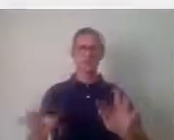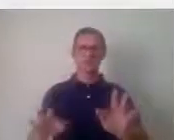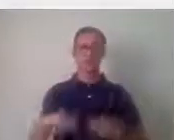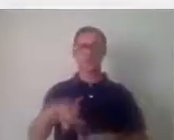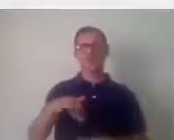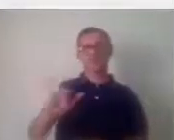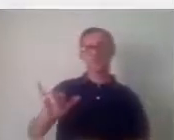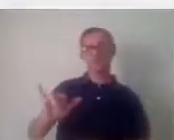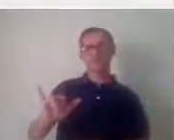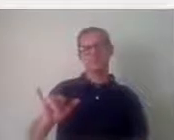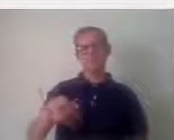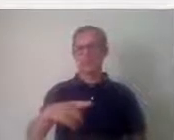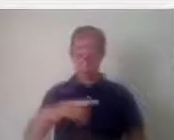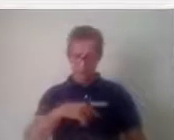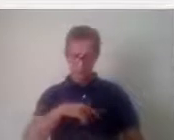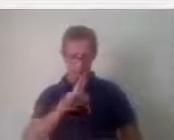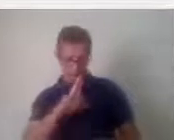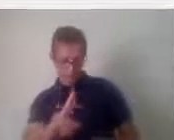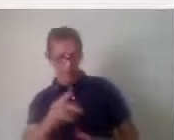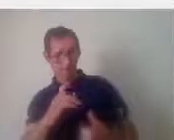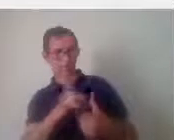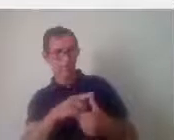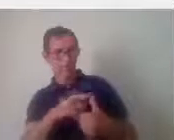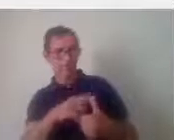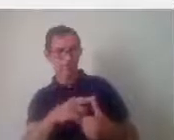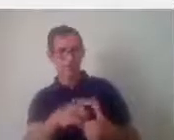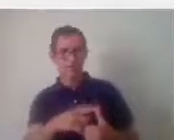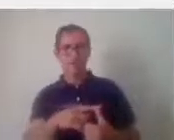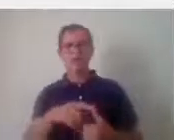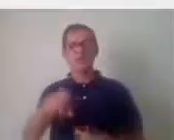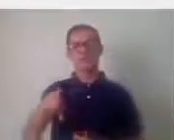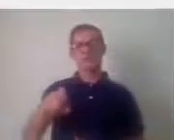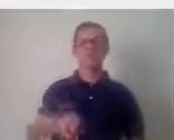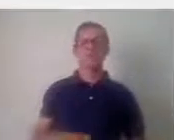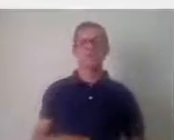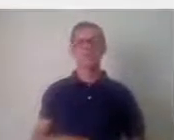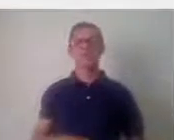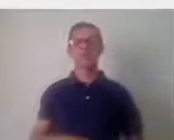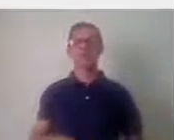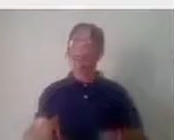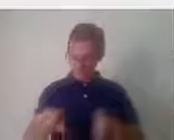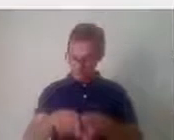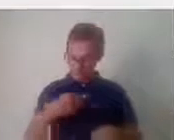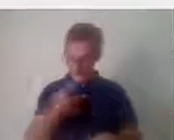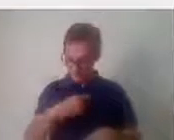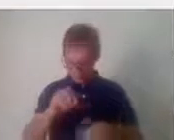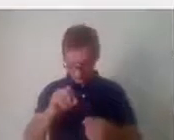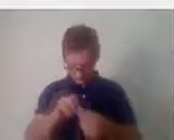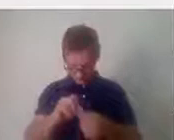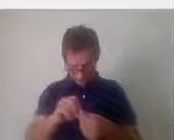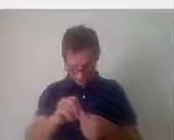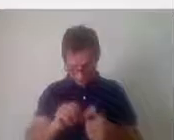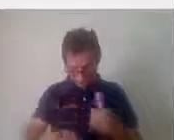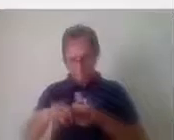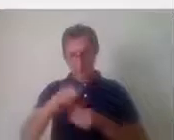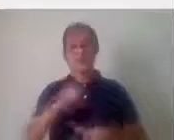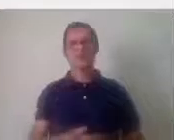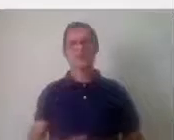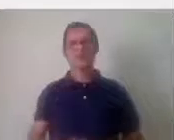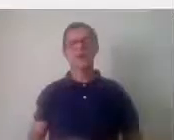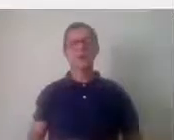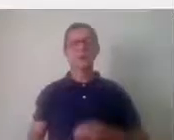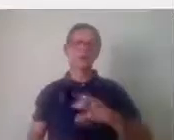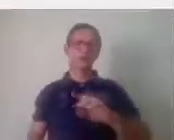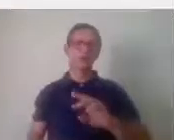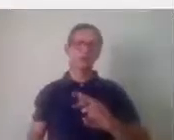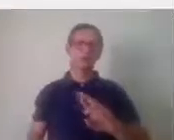y. Tem que resolver primeiro em relação a x. Nós podemos também fazer a transformação para